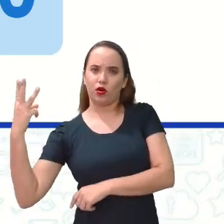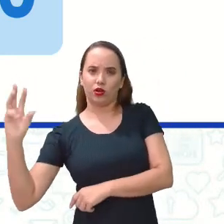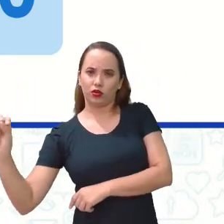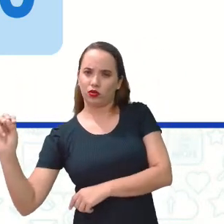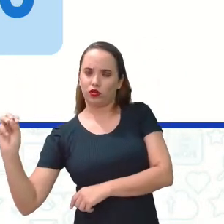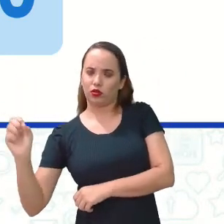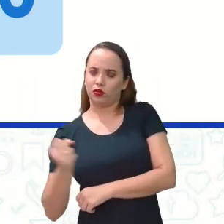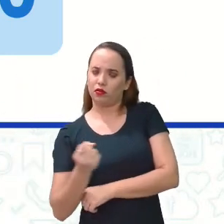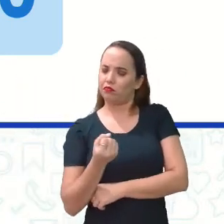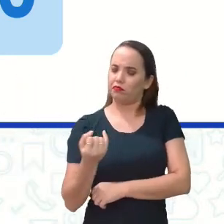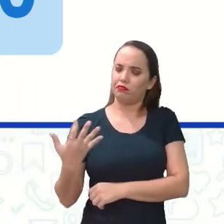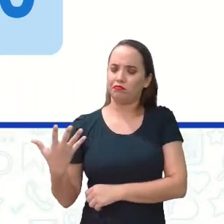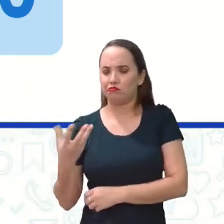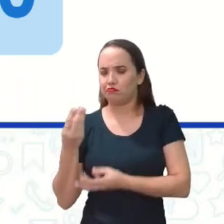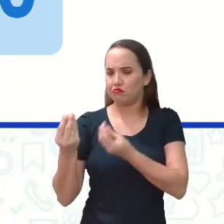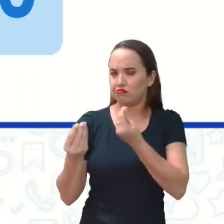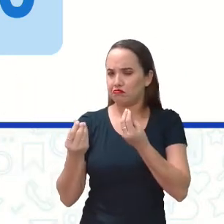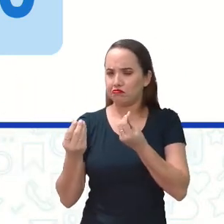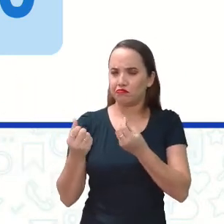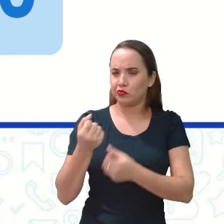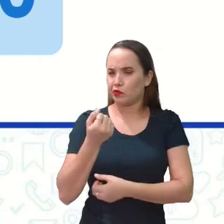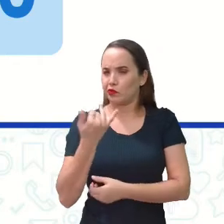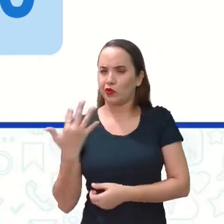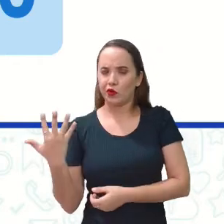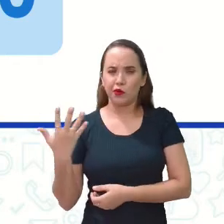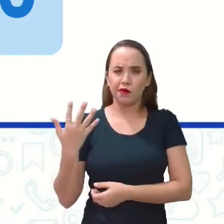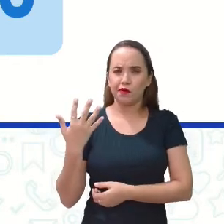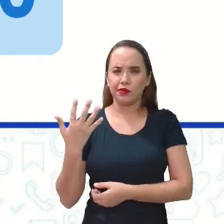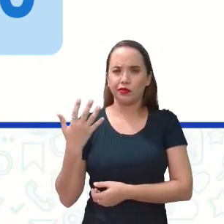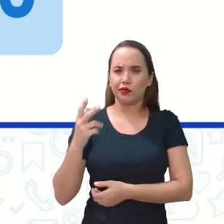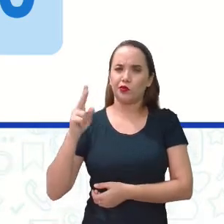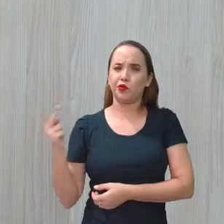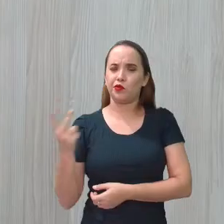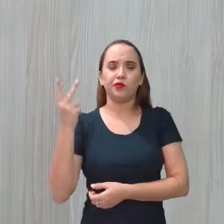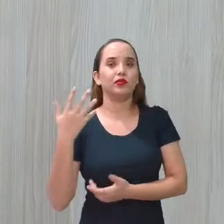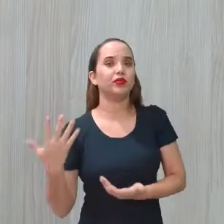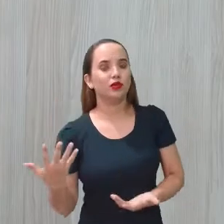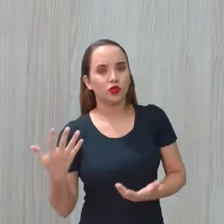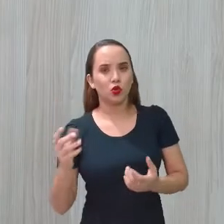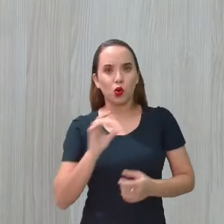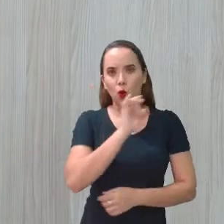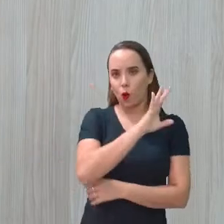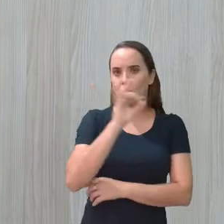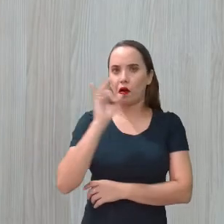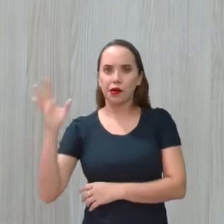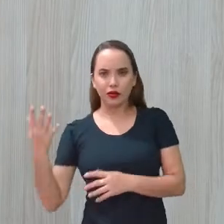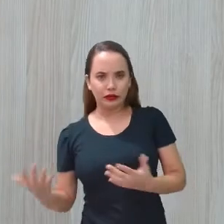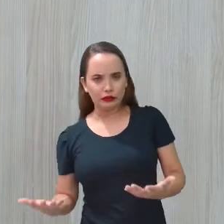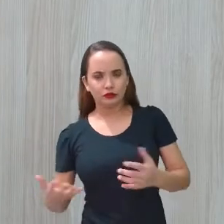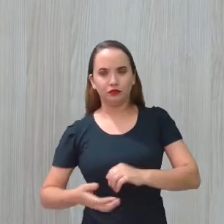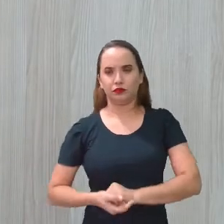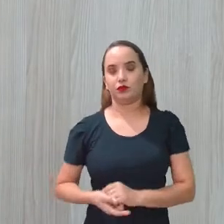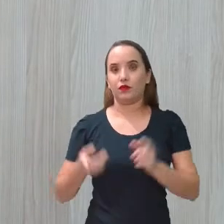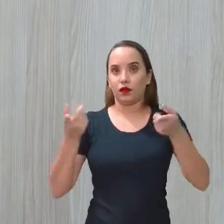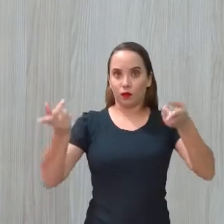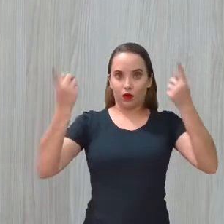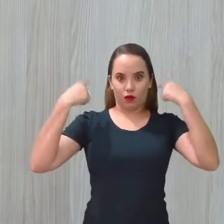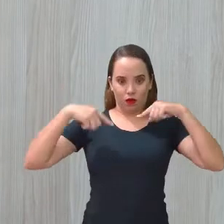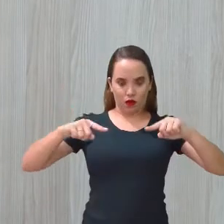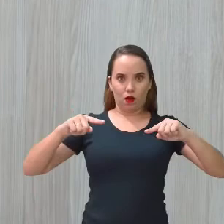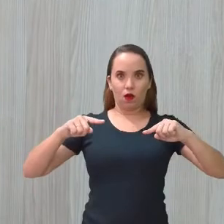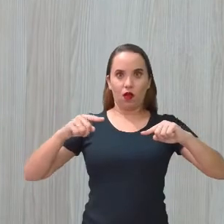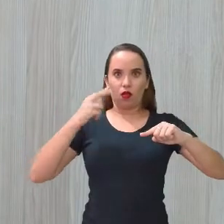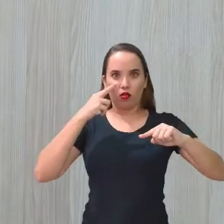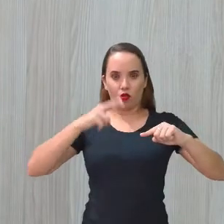é que será essa bola de vôlei, que vale, né, essa bola de vôlei, e quanto será que vale a bola de basquete? Mas quando a gente